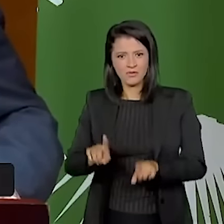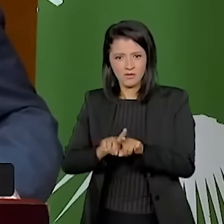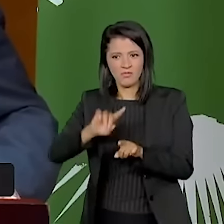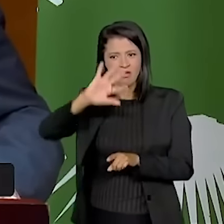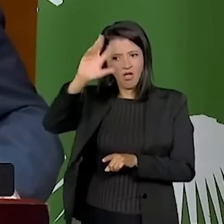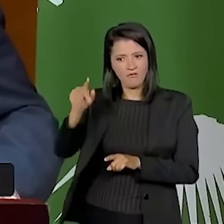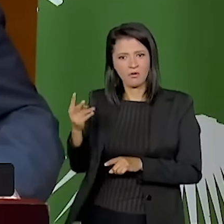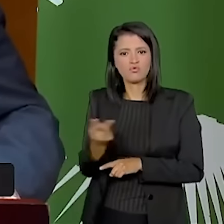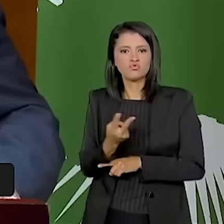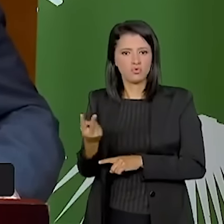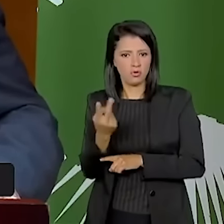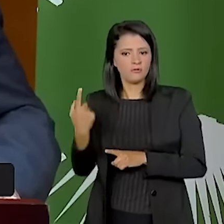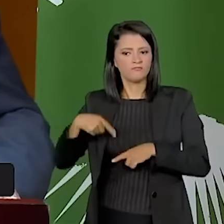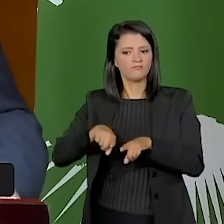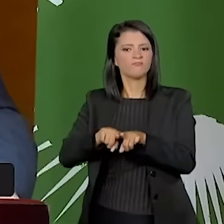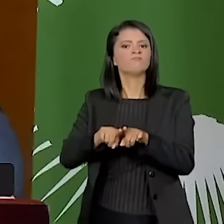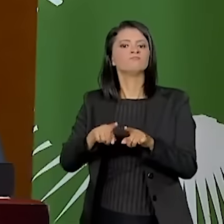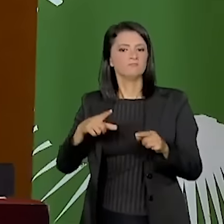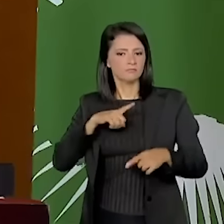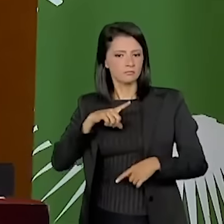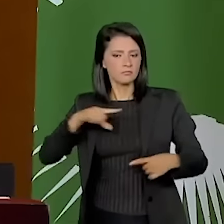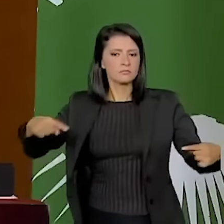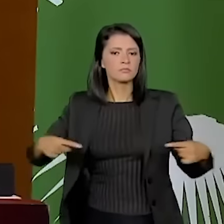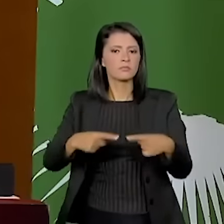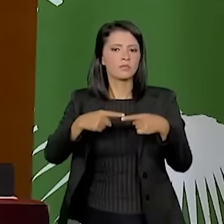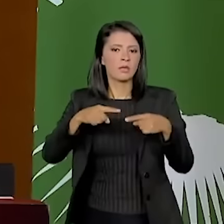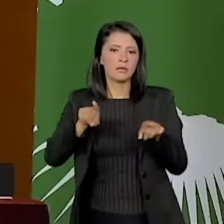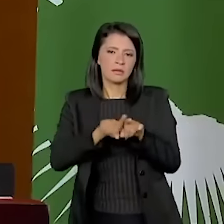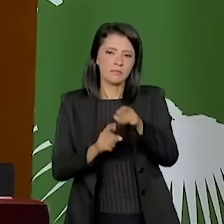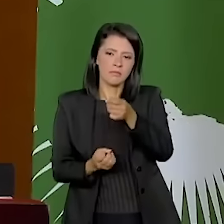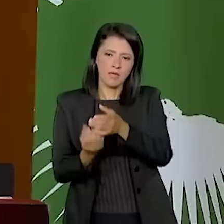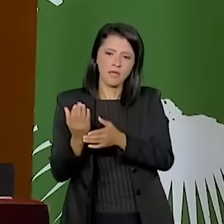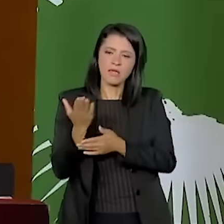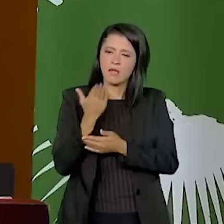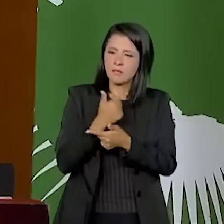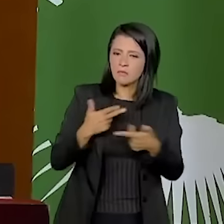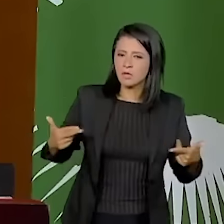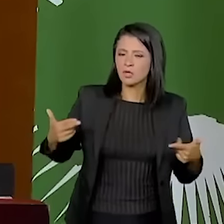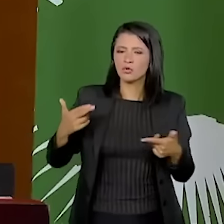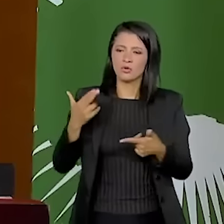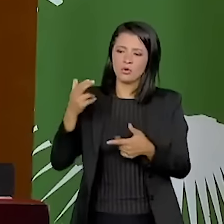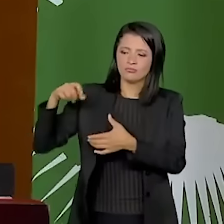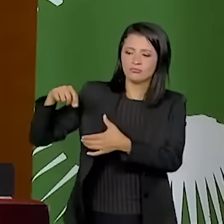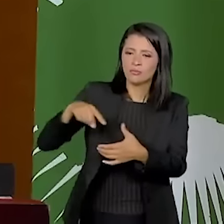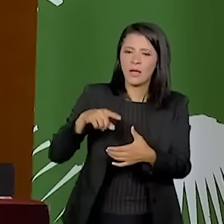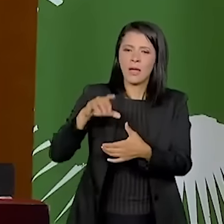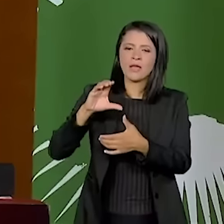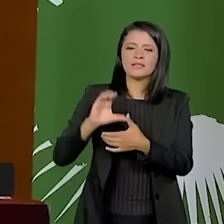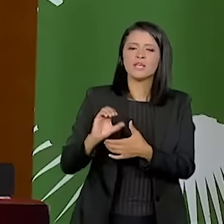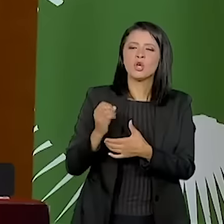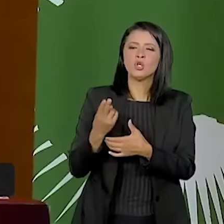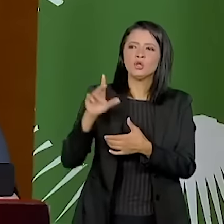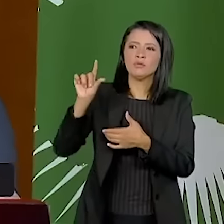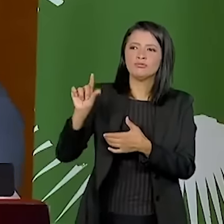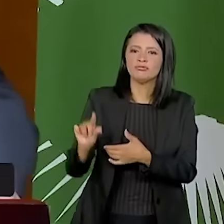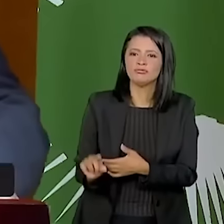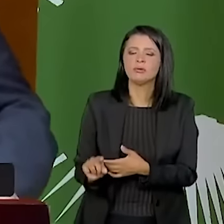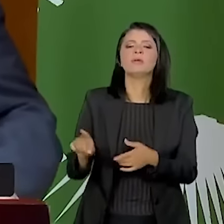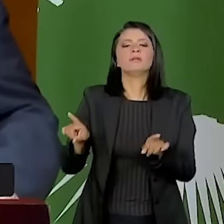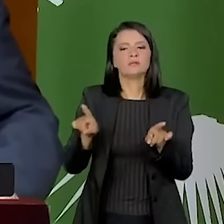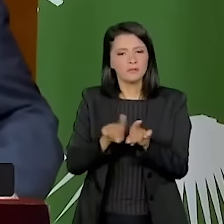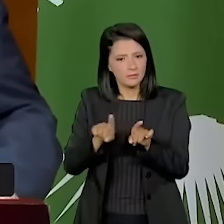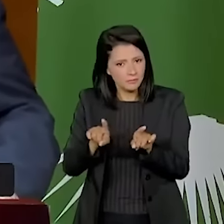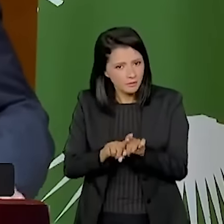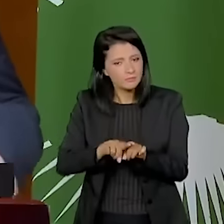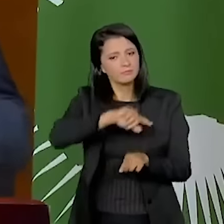África. A questão da produção de alimentos de baixo carbono passa pelo Brasil, pela América Latina e pela